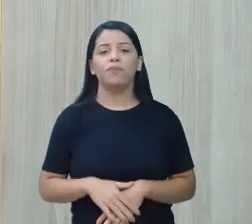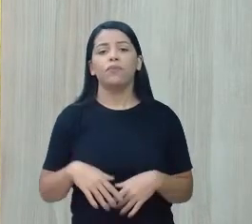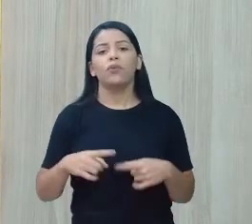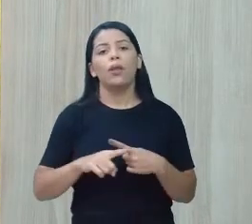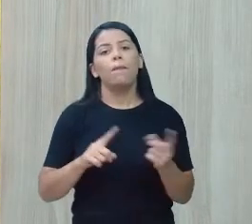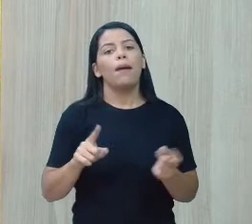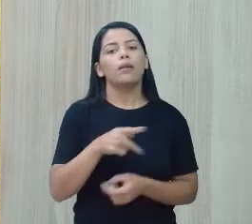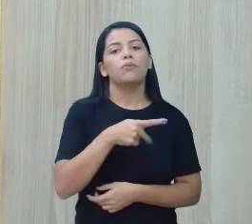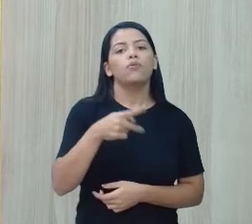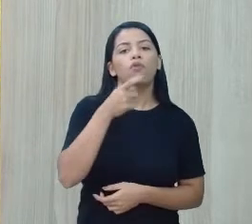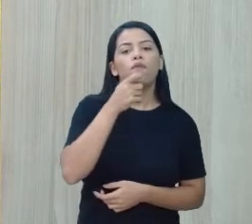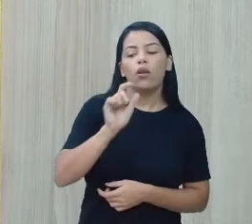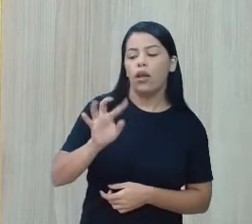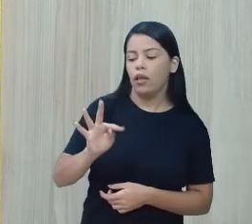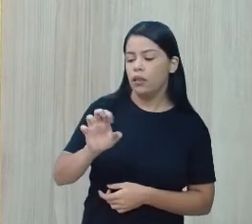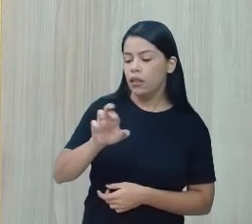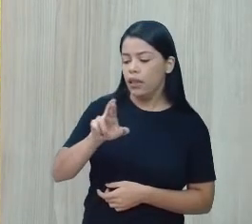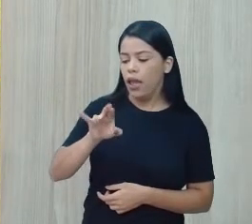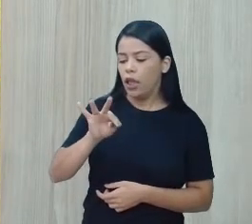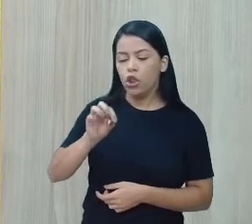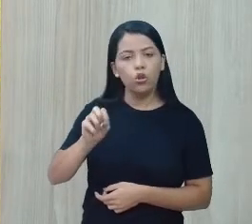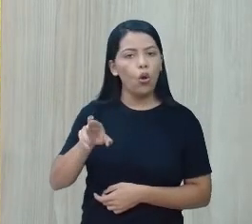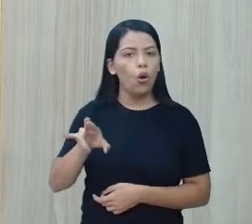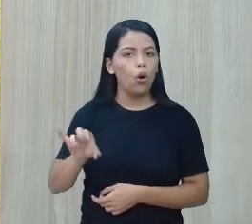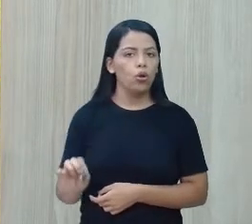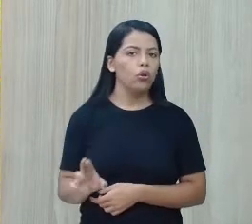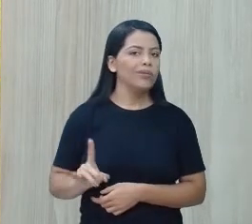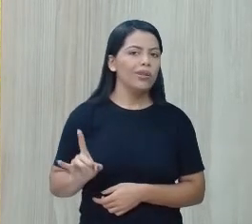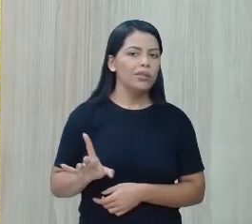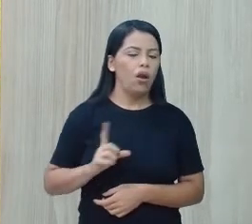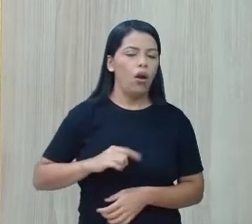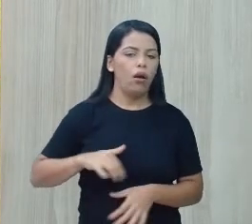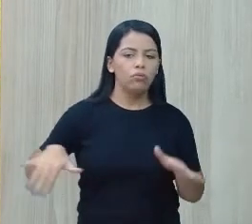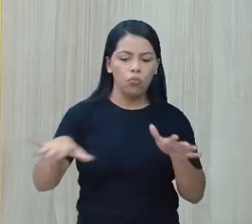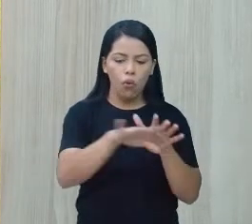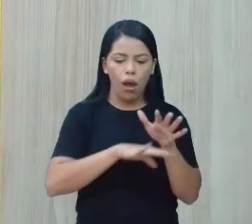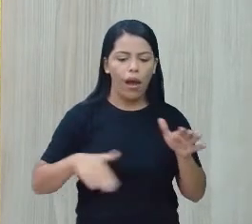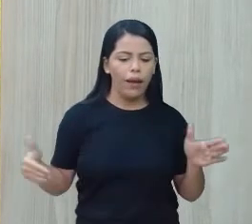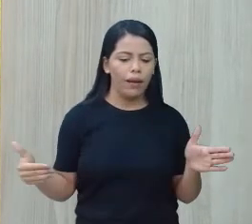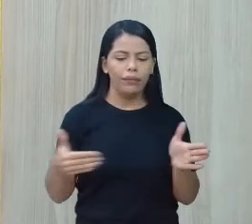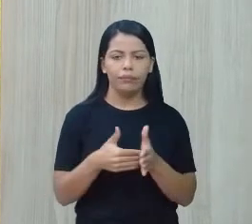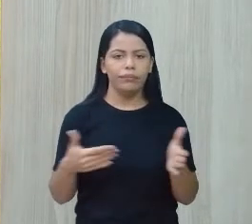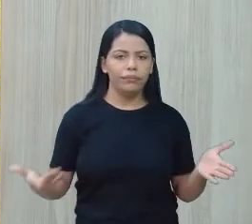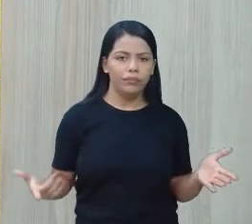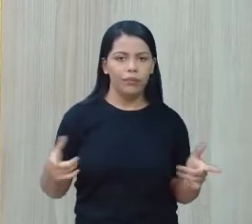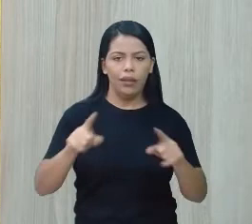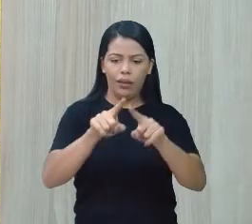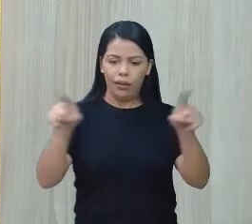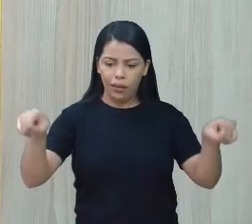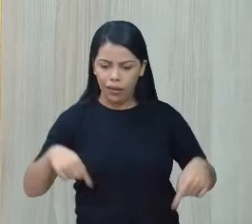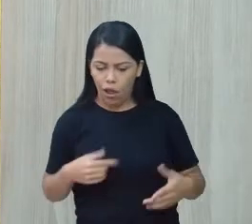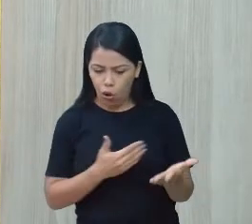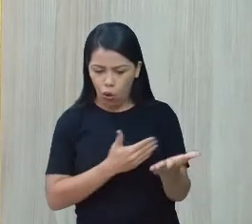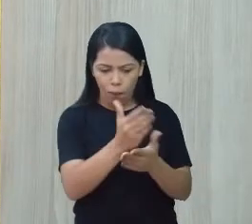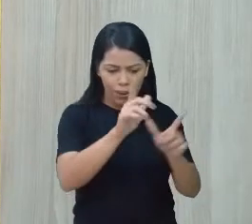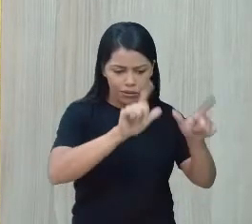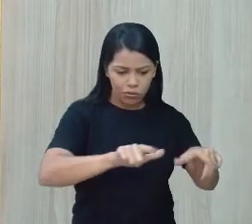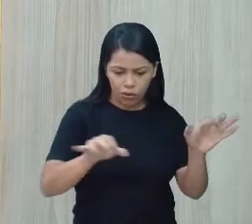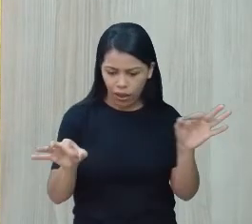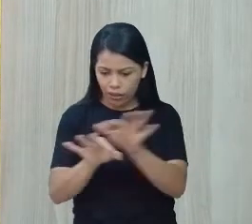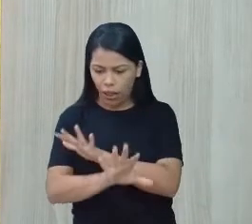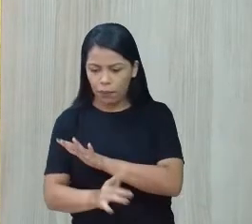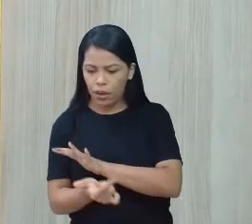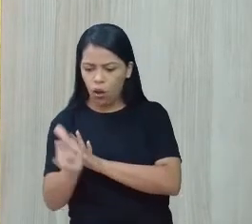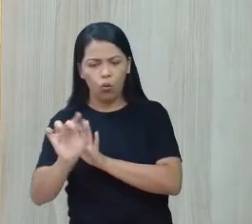pessoal, o território, ele não é só a questão delimitada de espaço físico, né? Onde termina um lugar e começa outro.